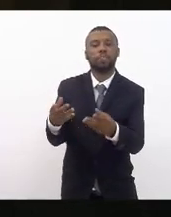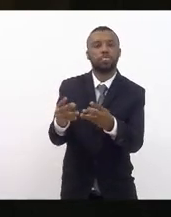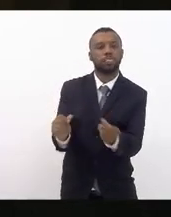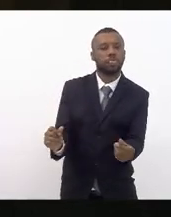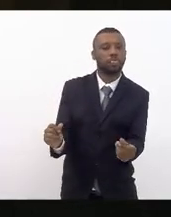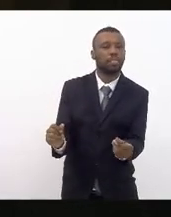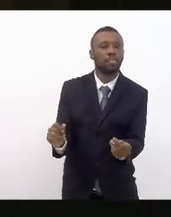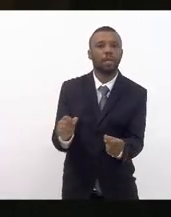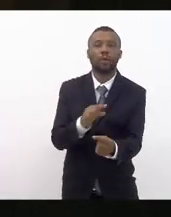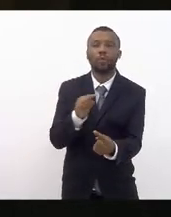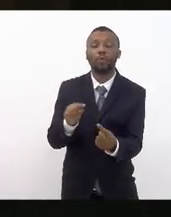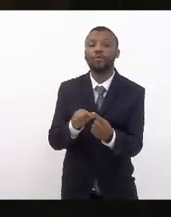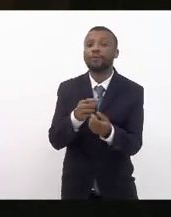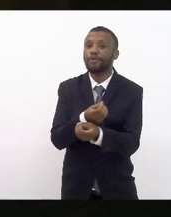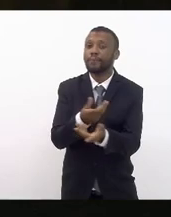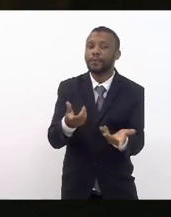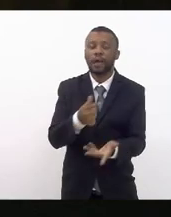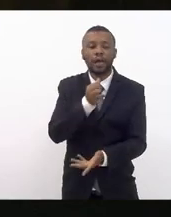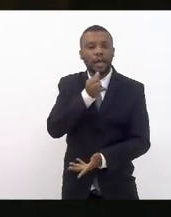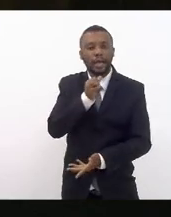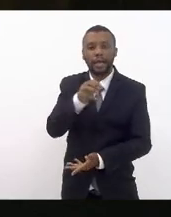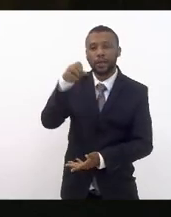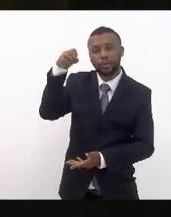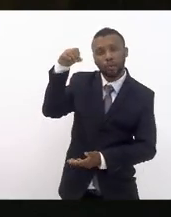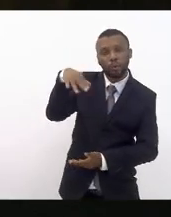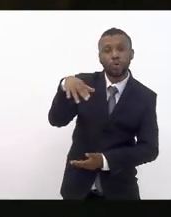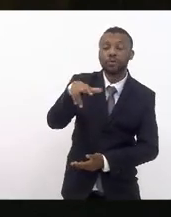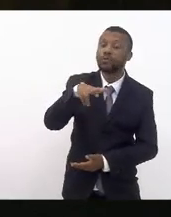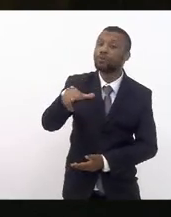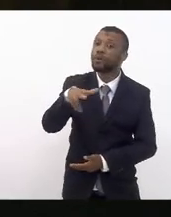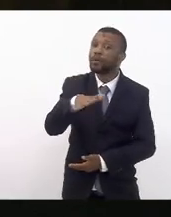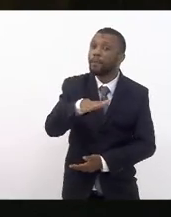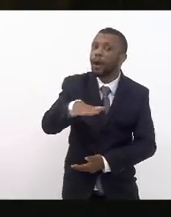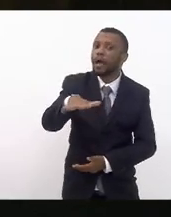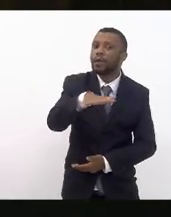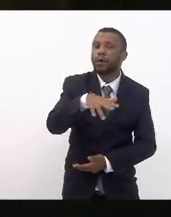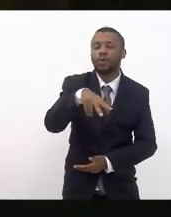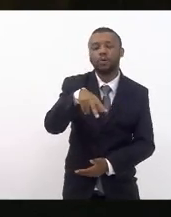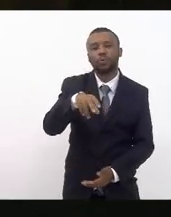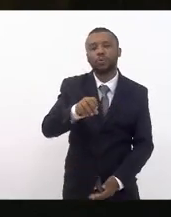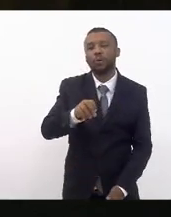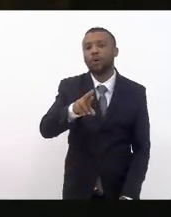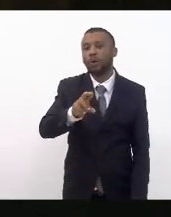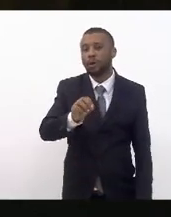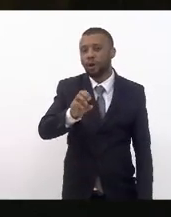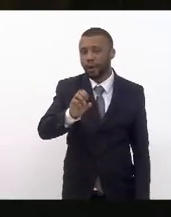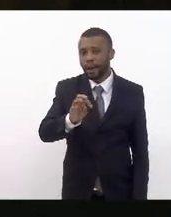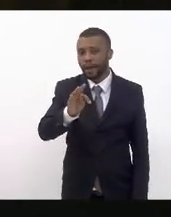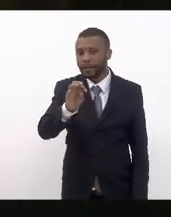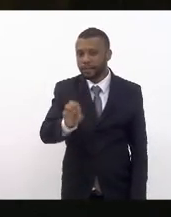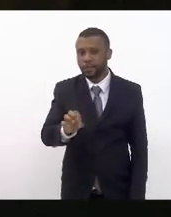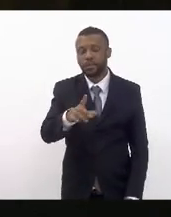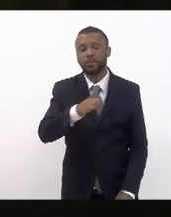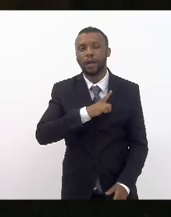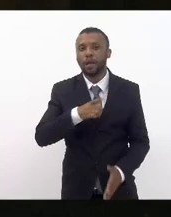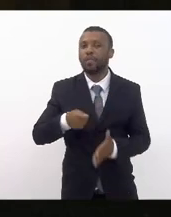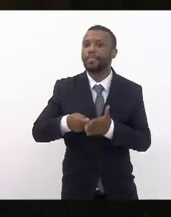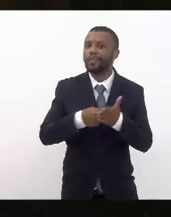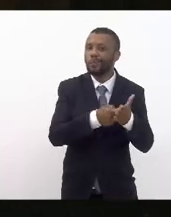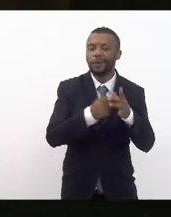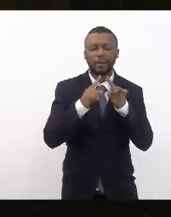fornecimento de energia elétrica, não só para a região noroeste, de onde eu recebo constantemente